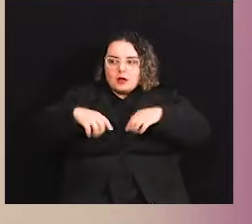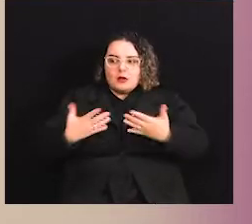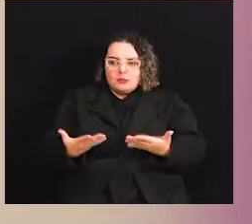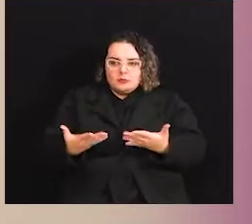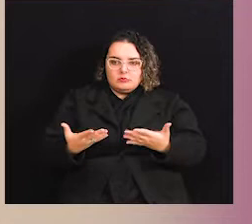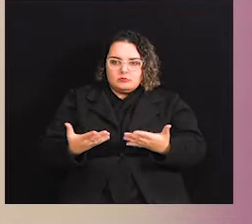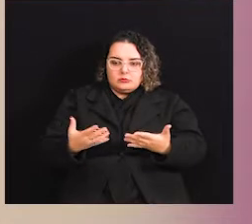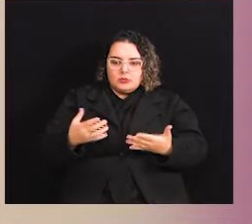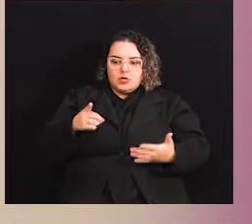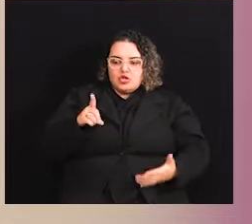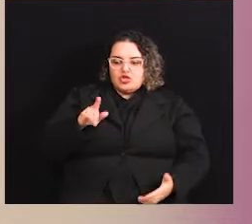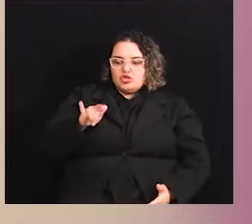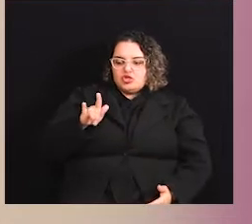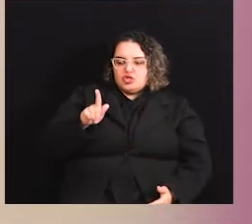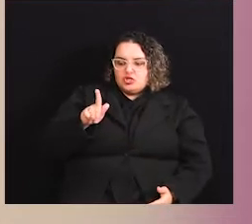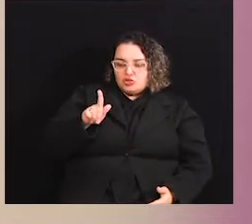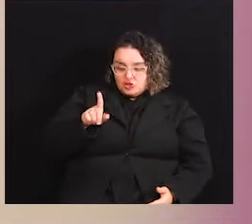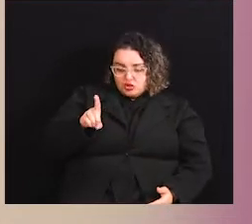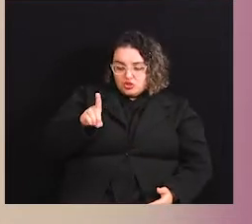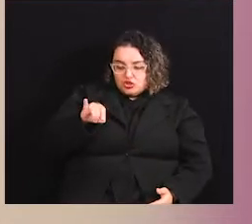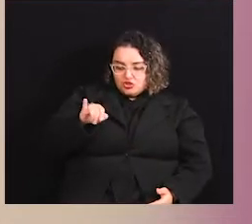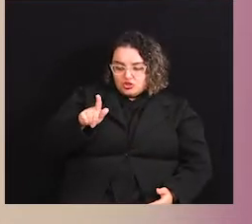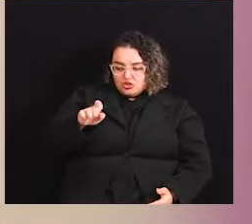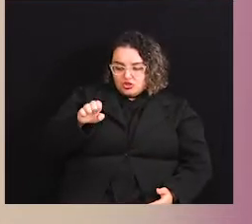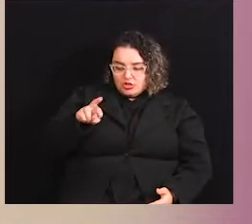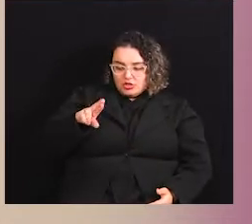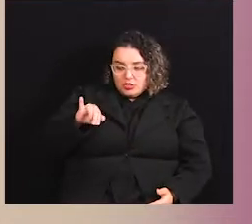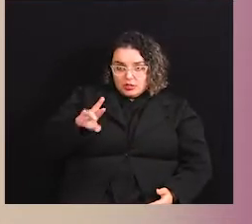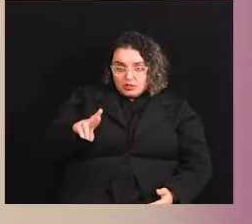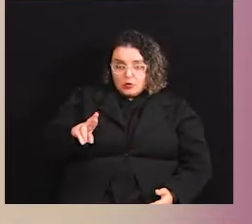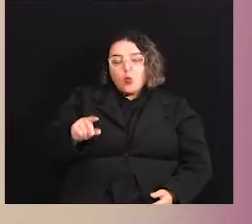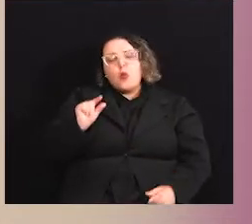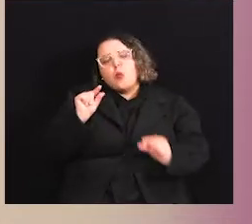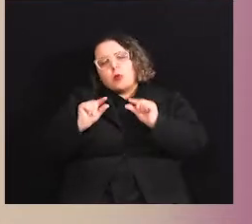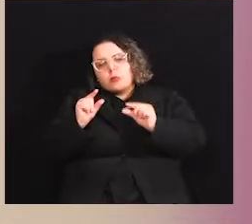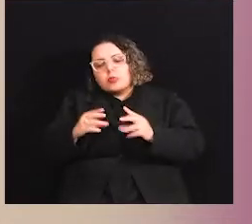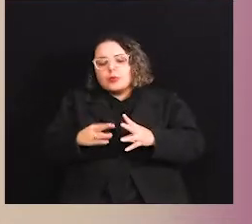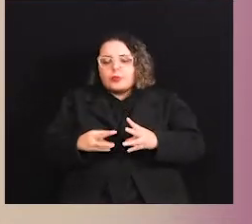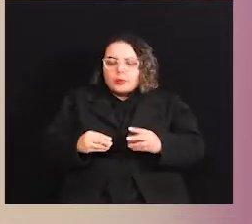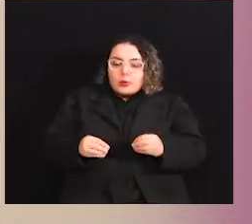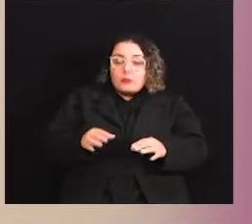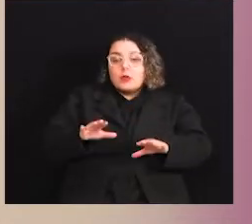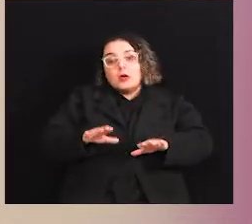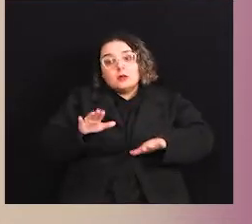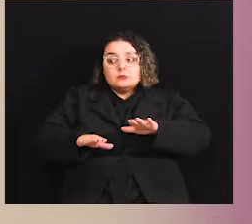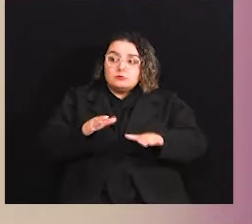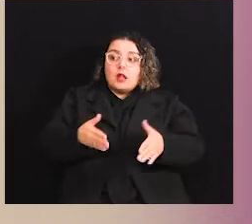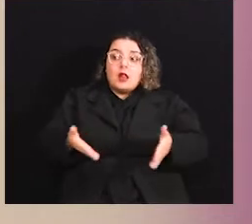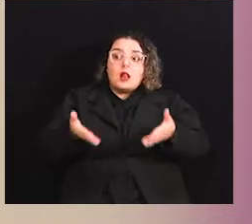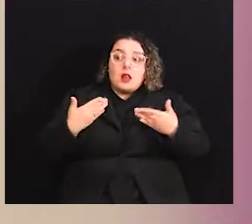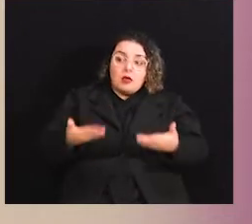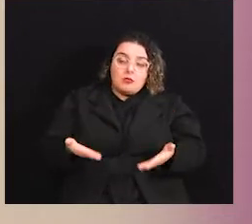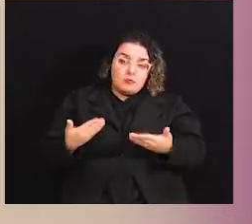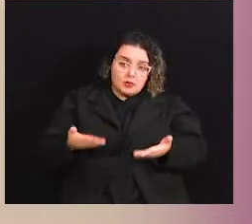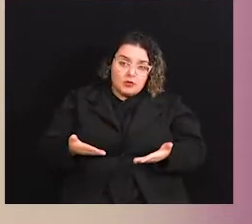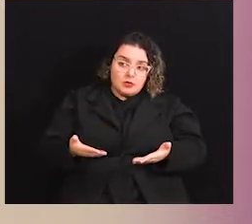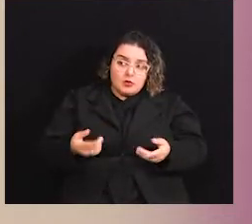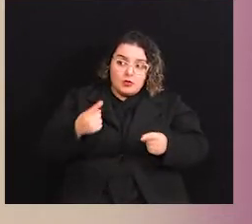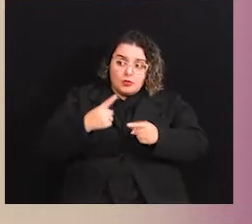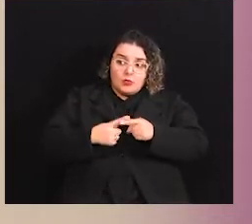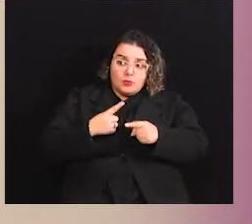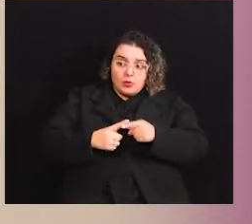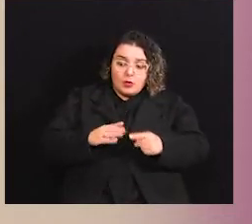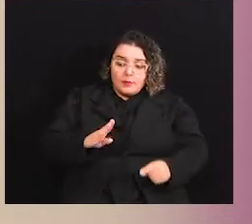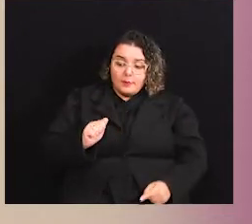de digerir a lactose. Então, um pouquinho ela digere, mas o restante acaba causando sintomas leves porque são digeridos por